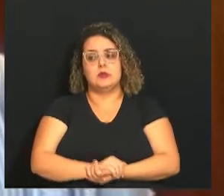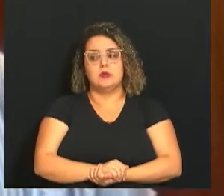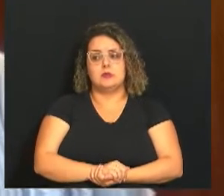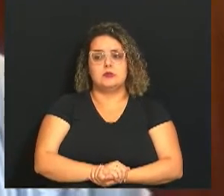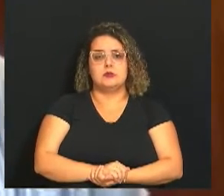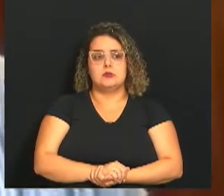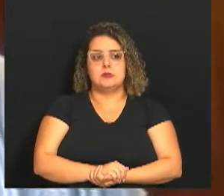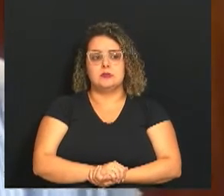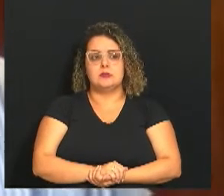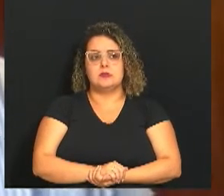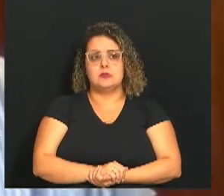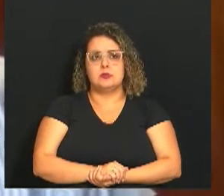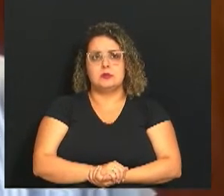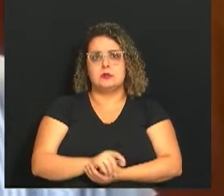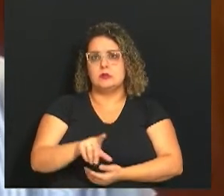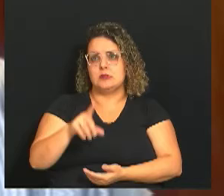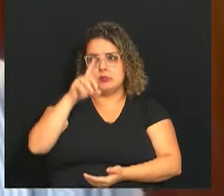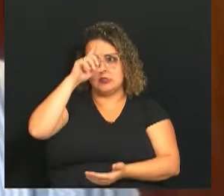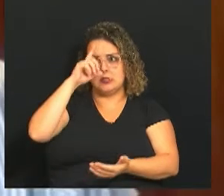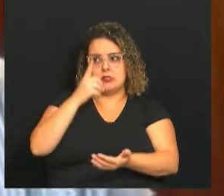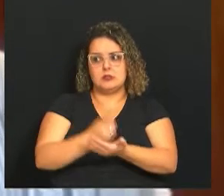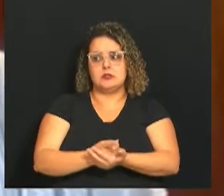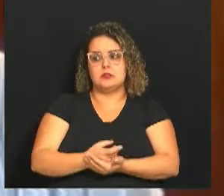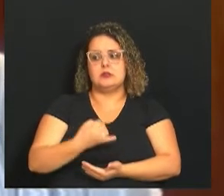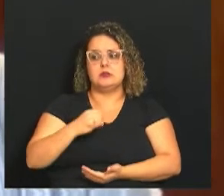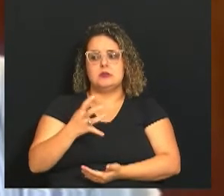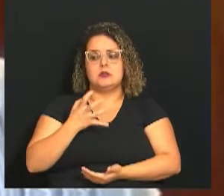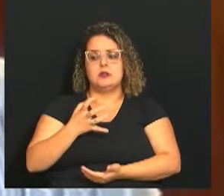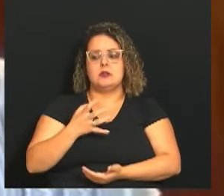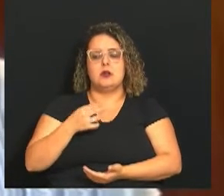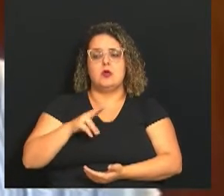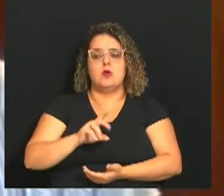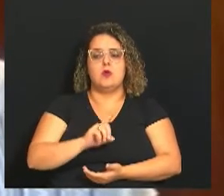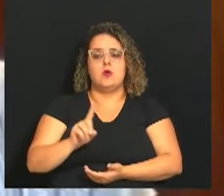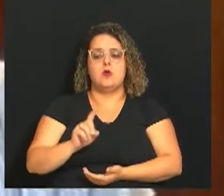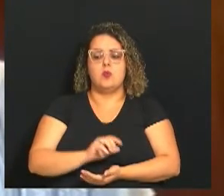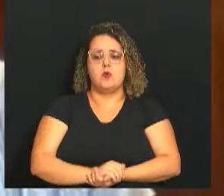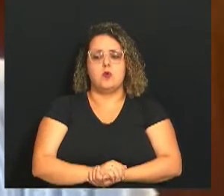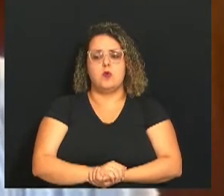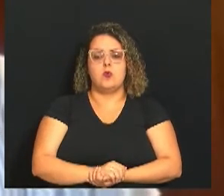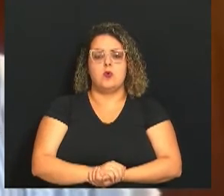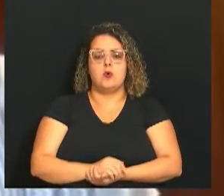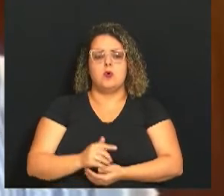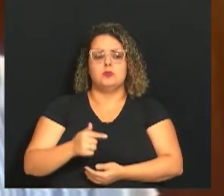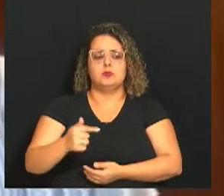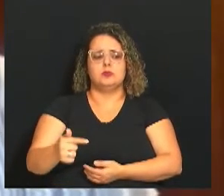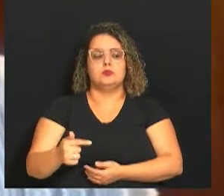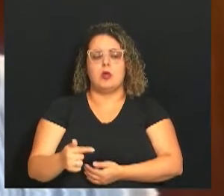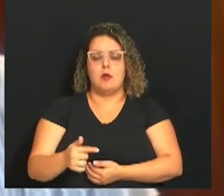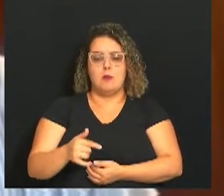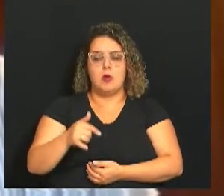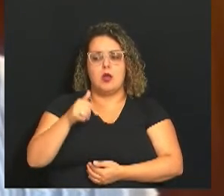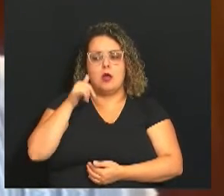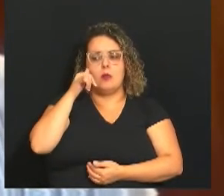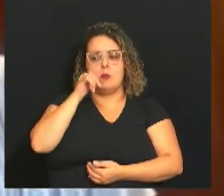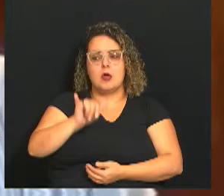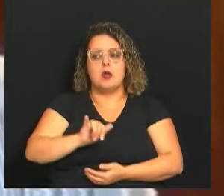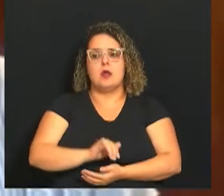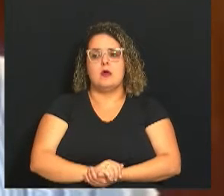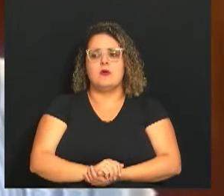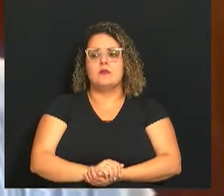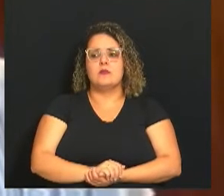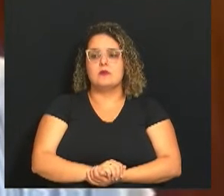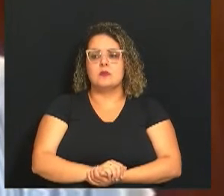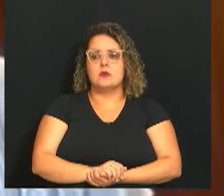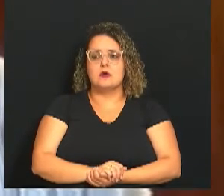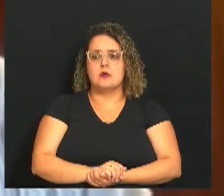decidem se querem ou não realizar esse tipo de semana de prevenção? Porque eu acho que essa é uma política